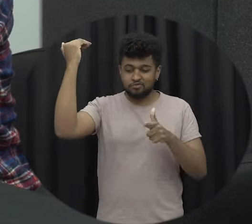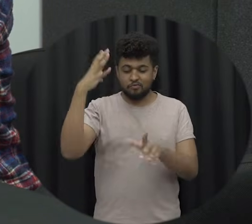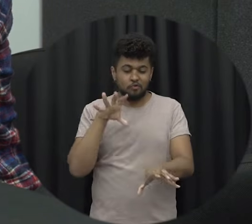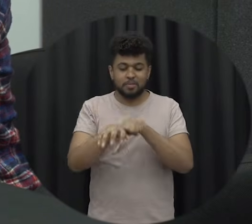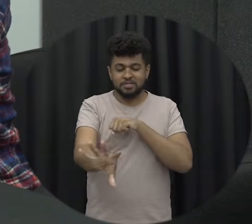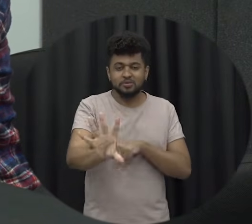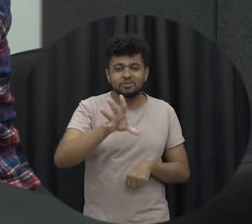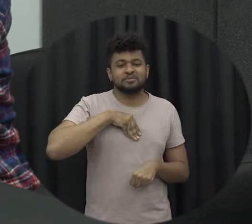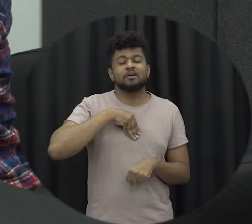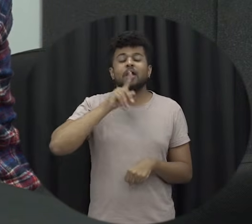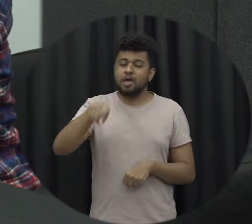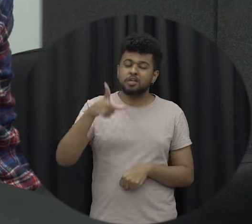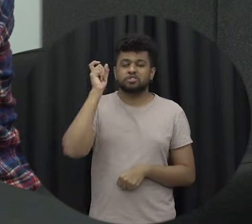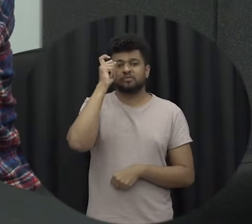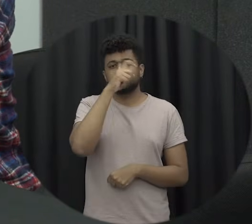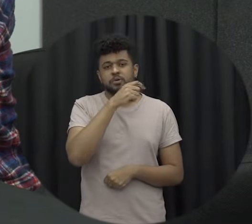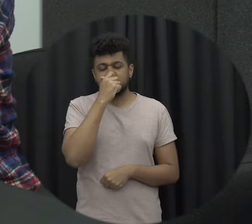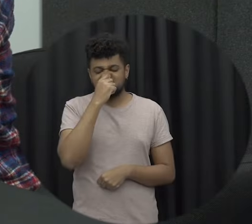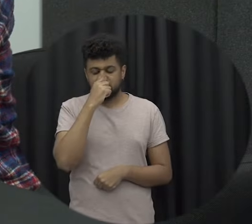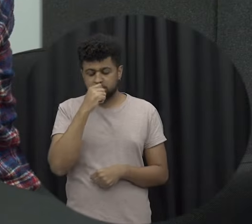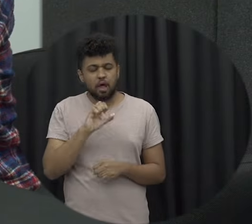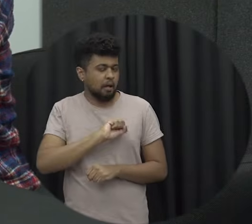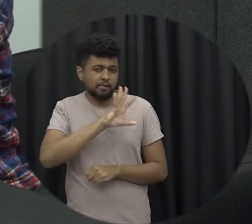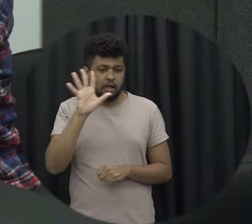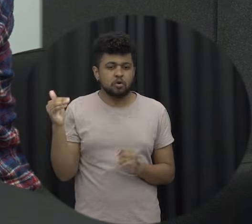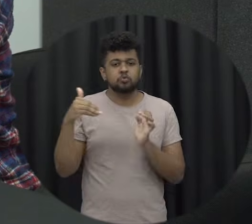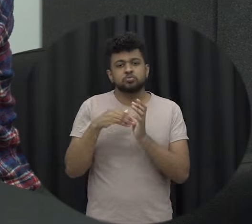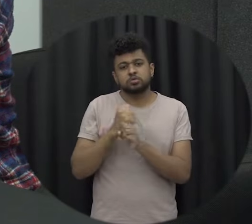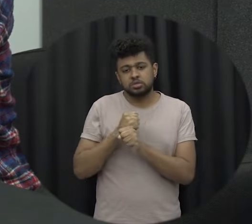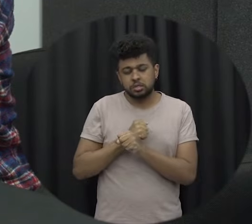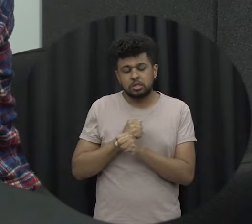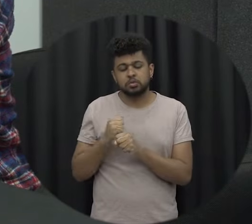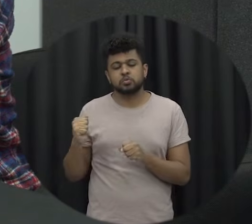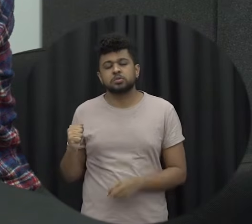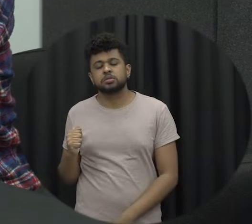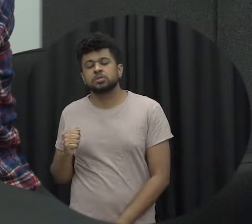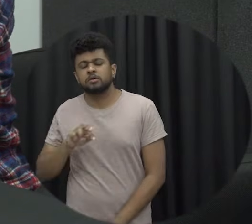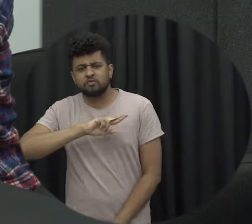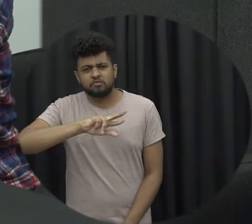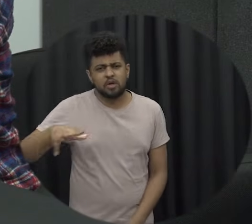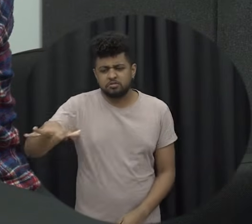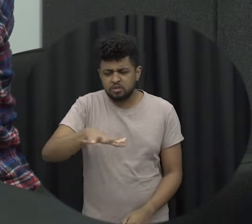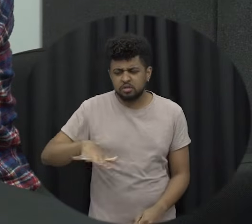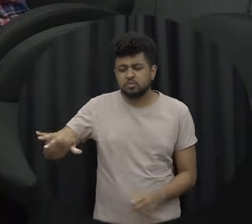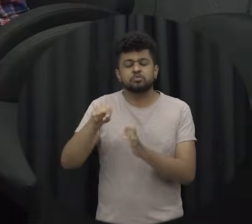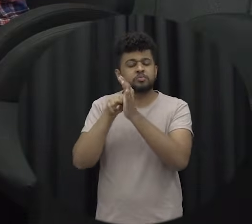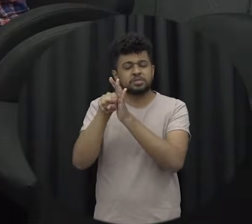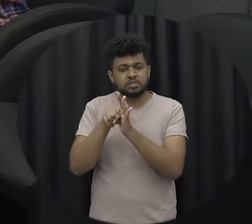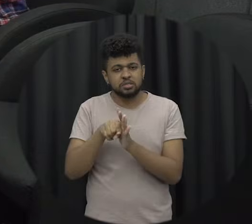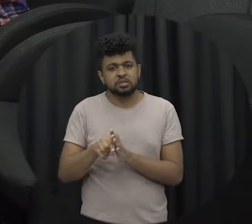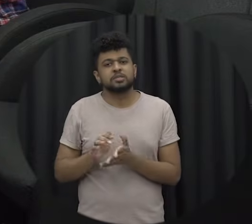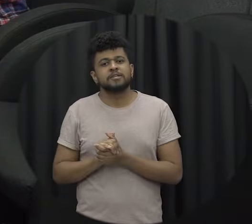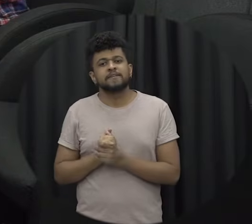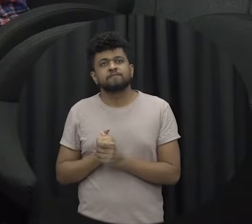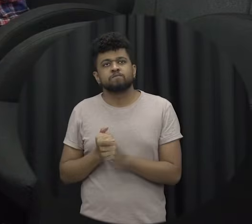né? Claro que esses últimos anos, com vários campos de pesquisa surgindo e